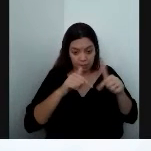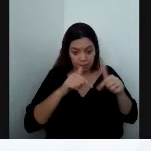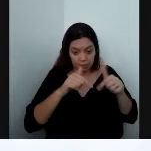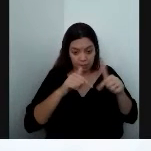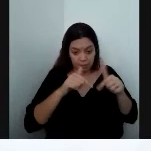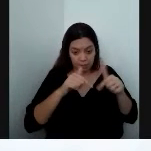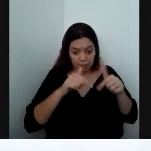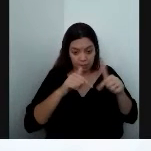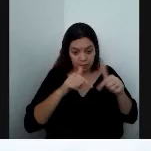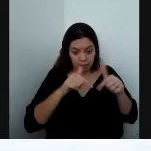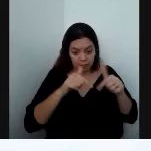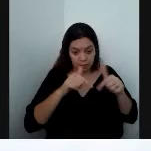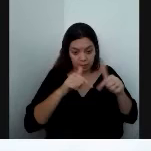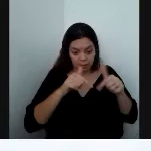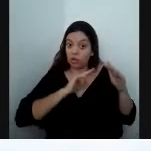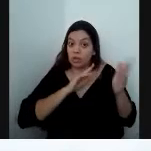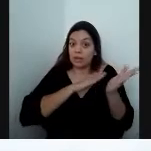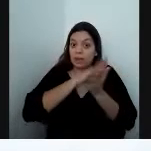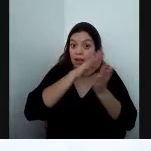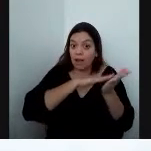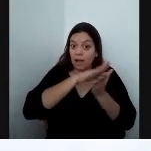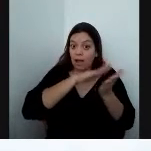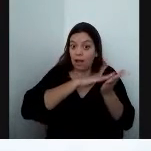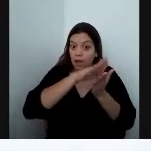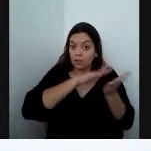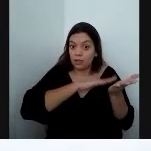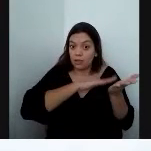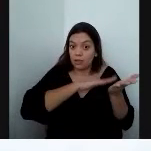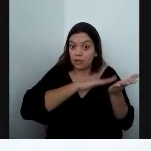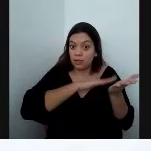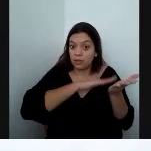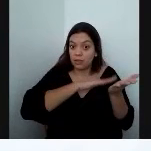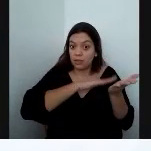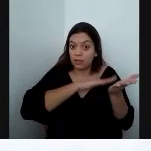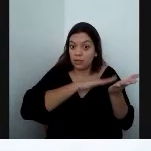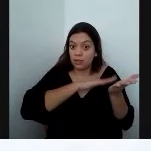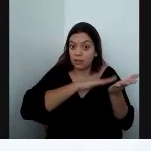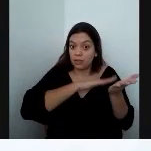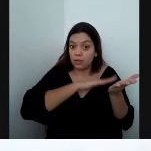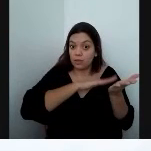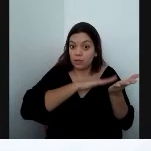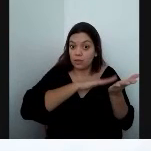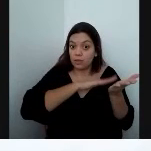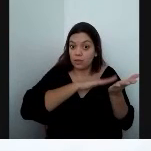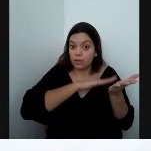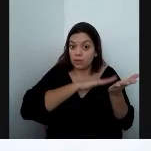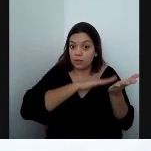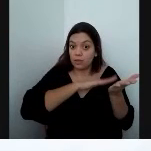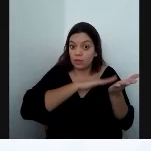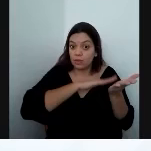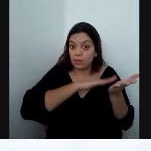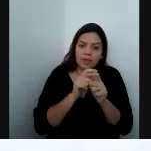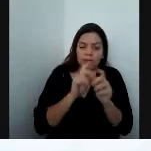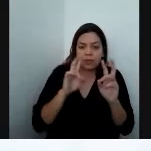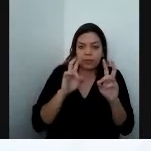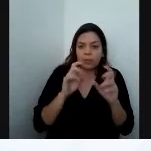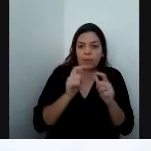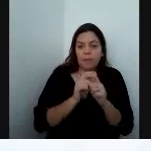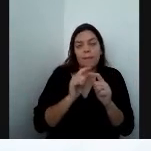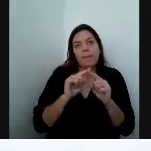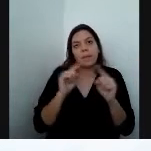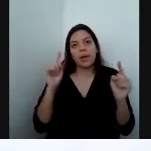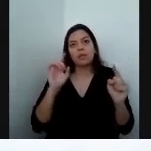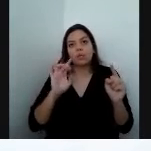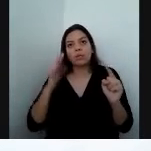mesmo resultado sem gastar com o seu porteiro lá. Eu estou falando até de uma coisa pequena, para a gente entender aqui. E também